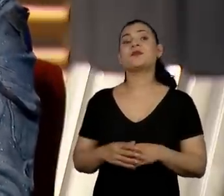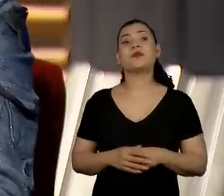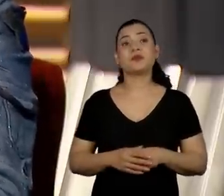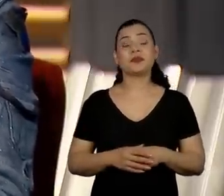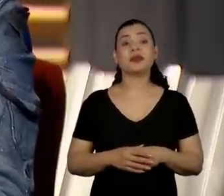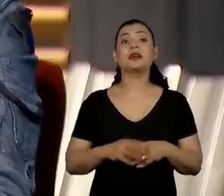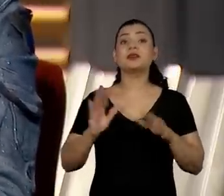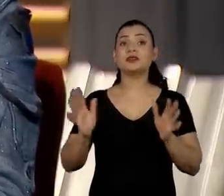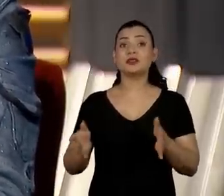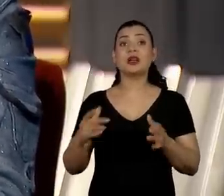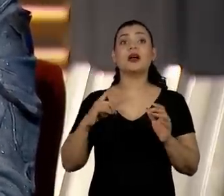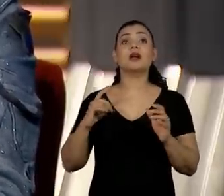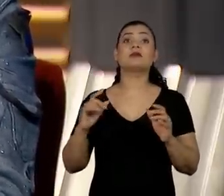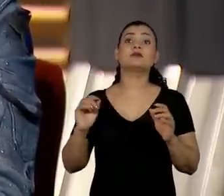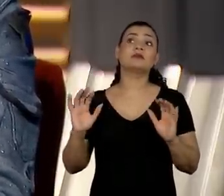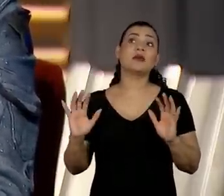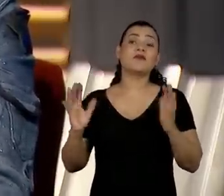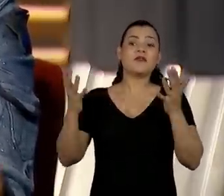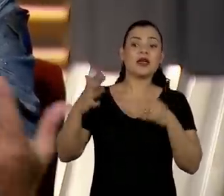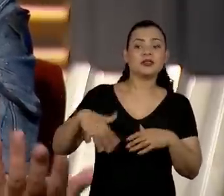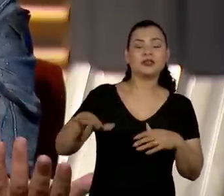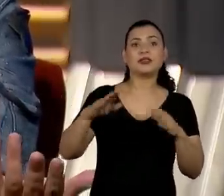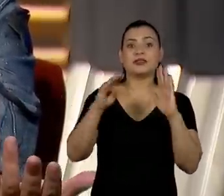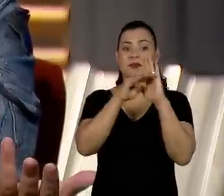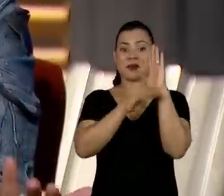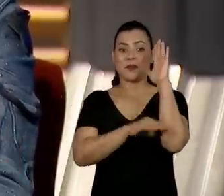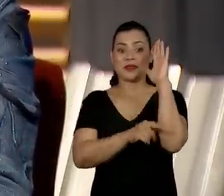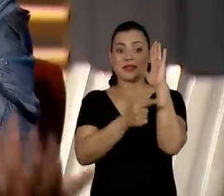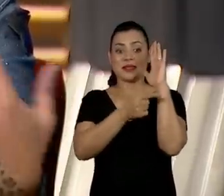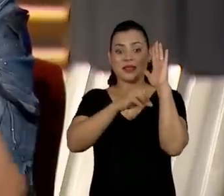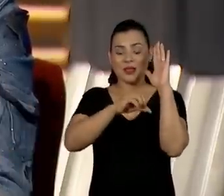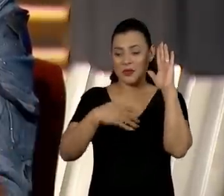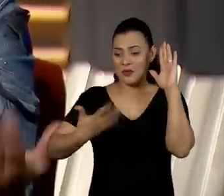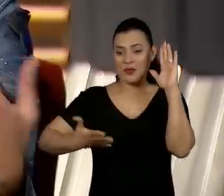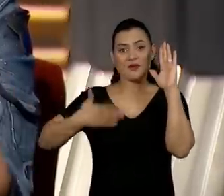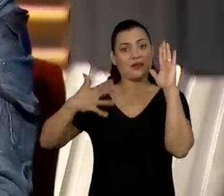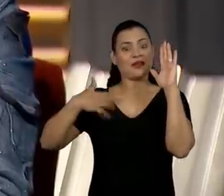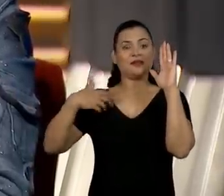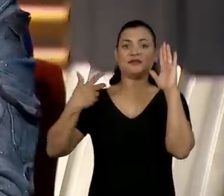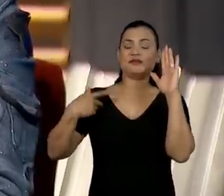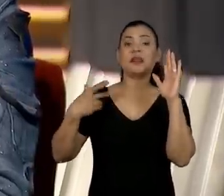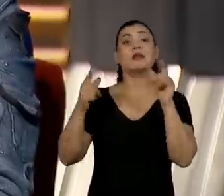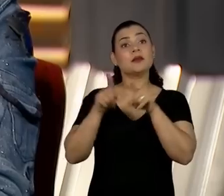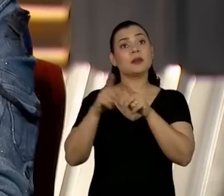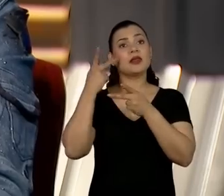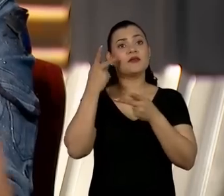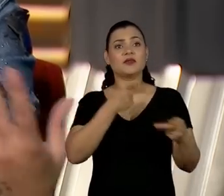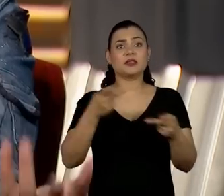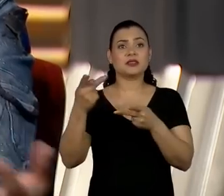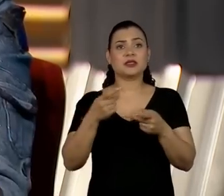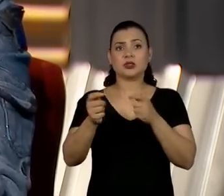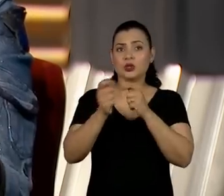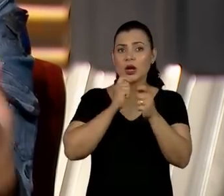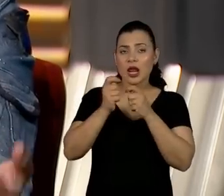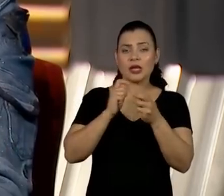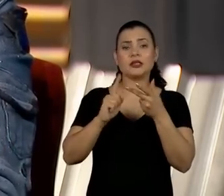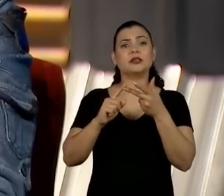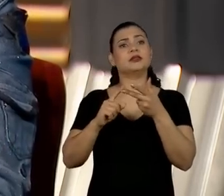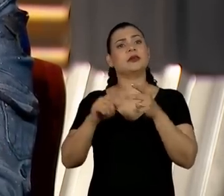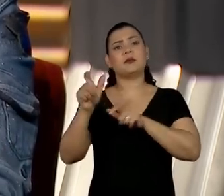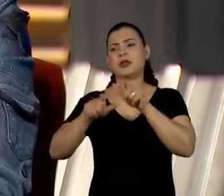aí já foi uma festa e com isso nós tivemos muitas visitas de jornalistas